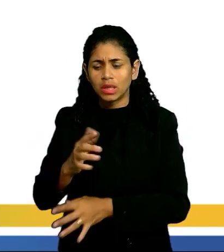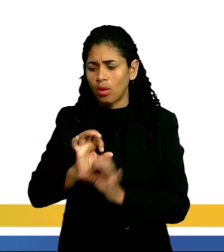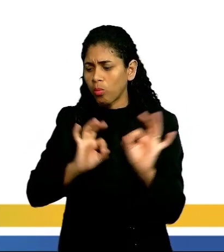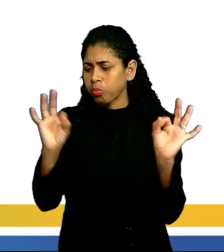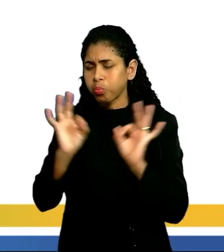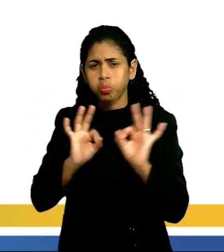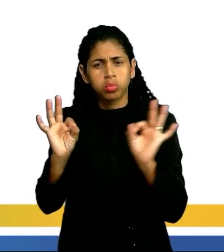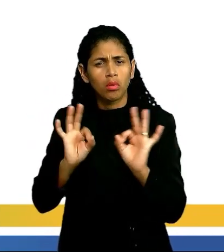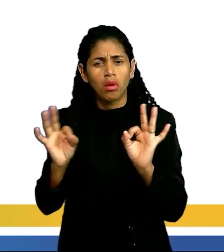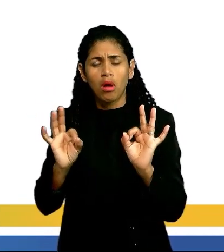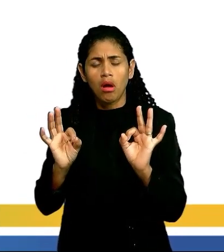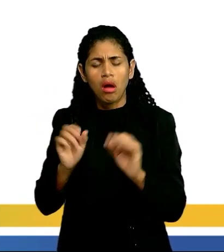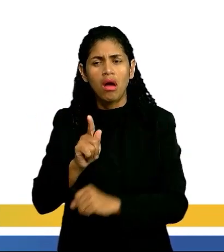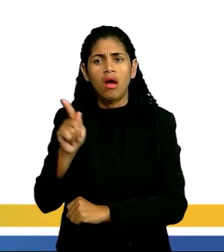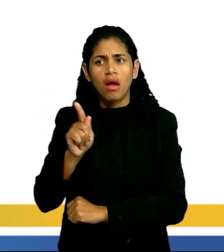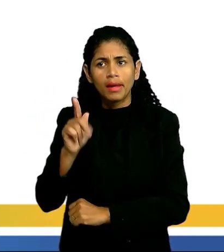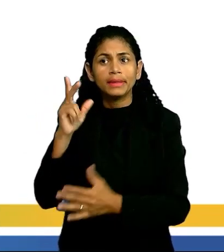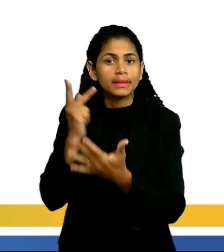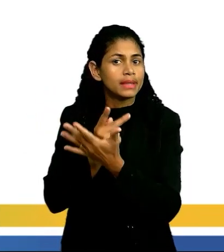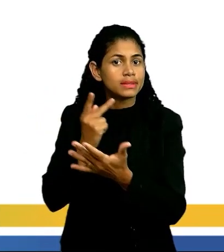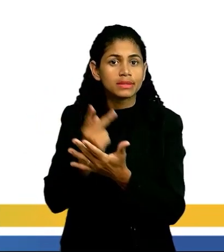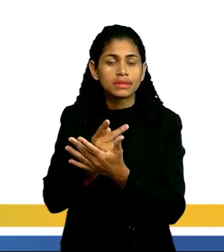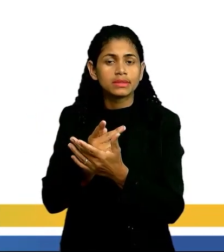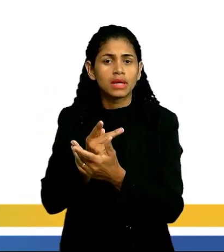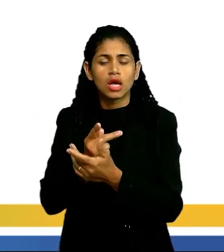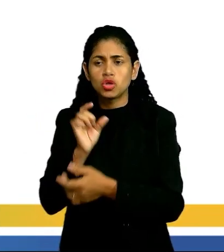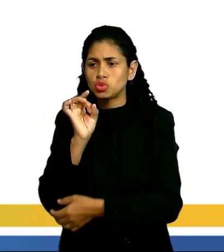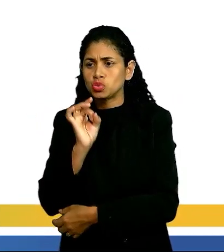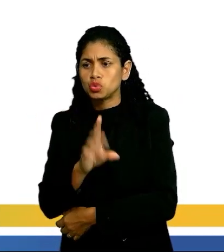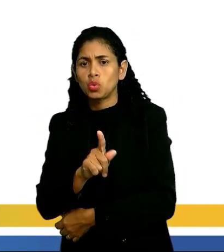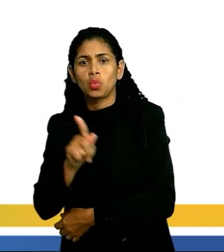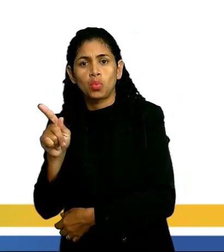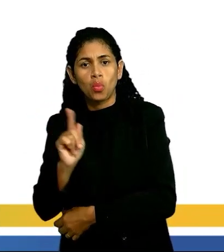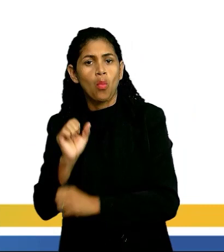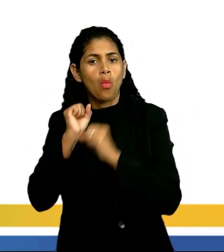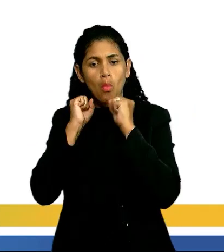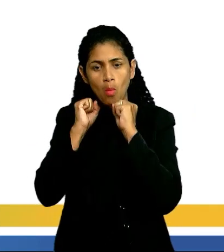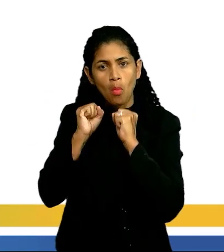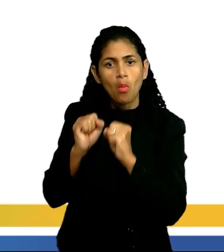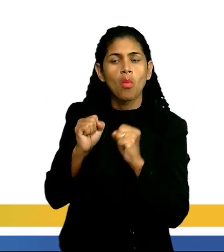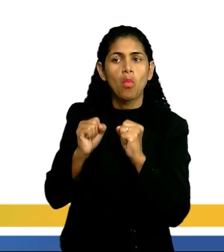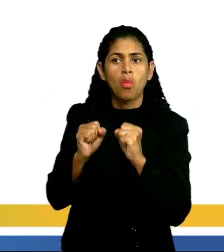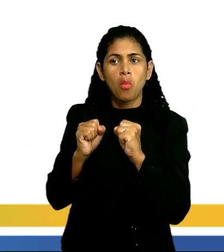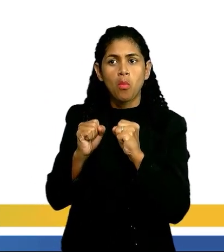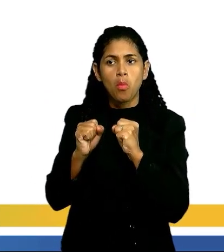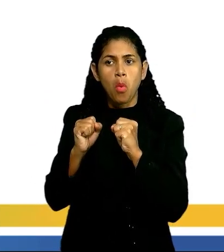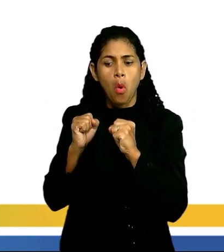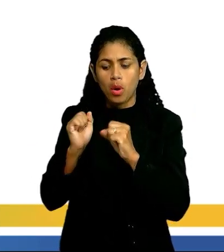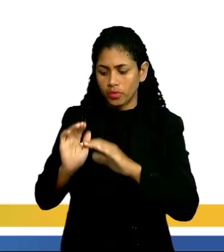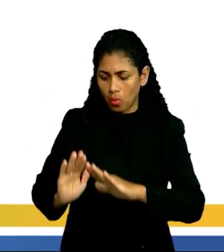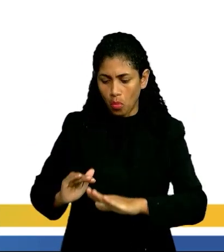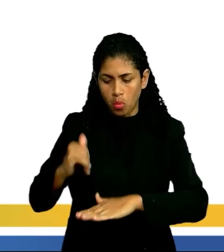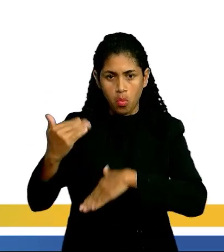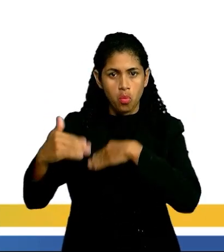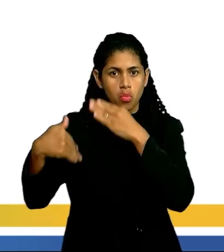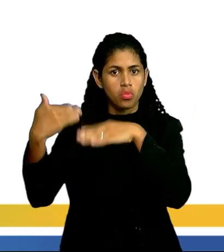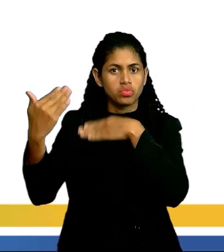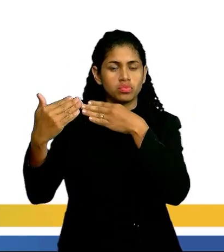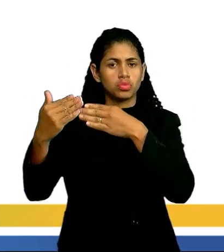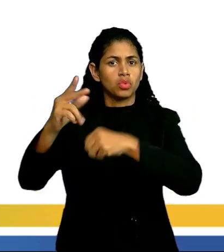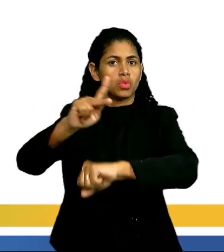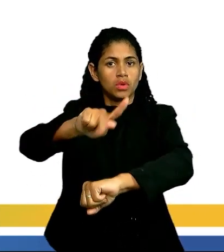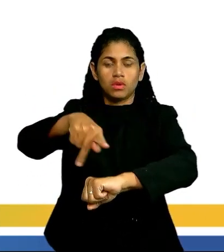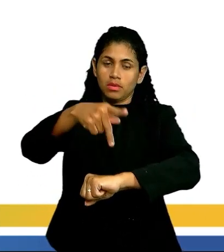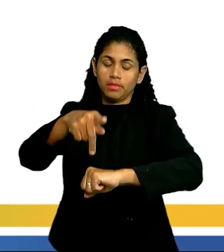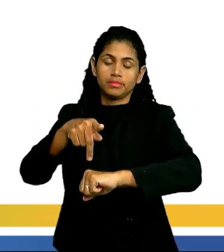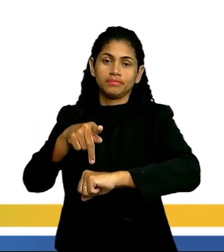eles estão corretos e de que somente eles podem garantir o sucesso daquela nação, que está ali ferida, né? Devido